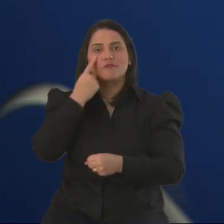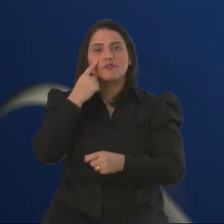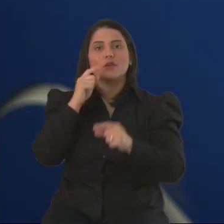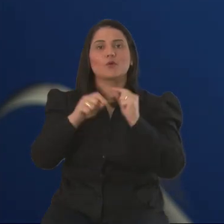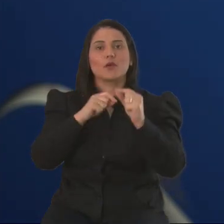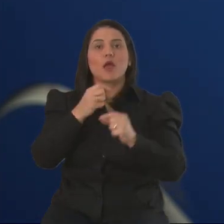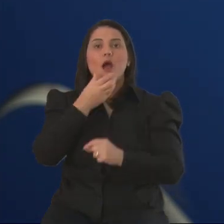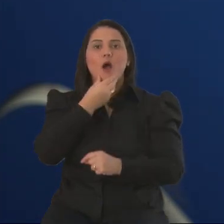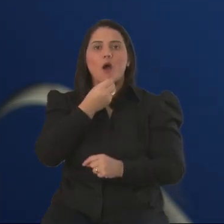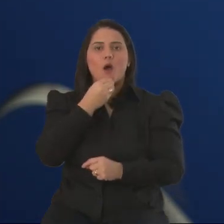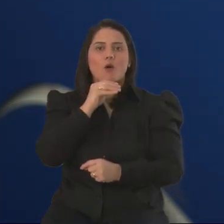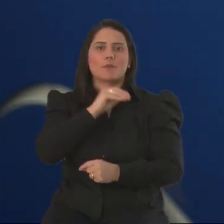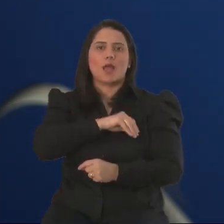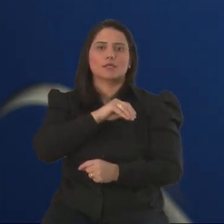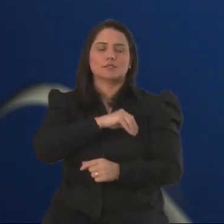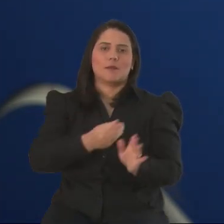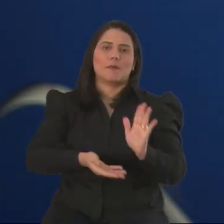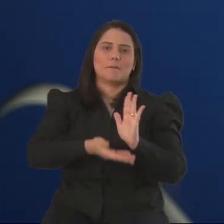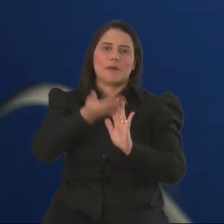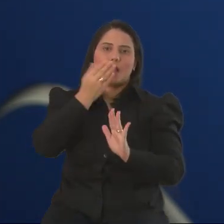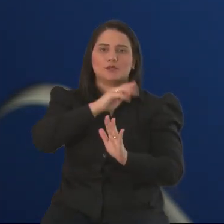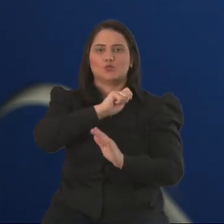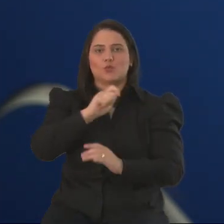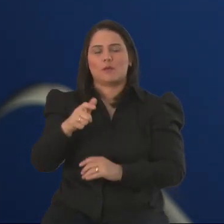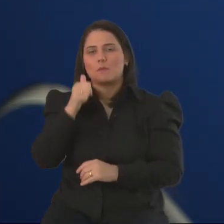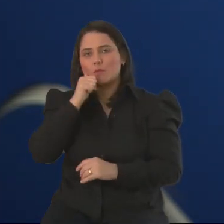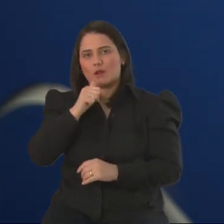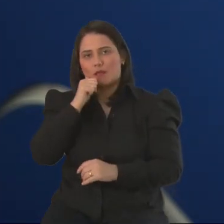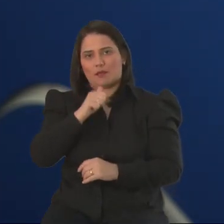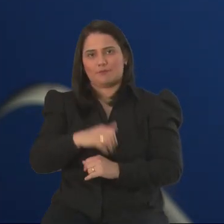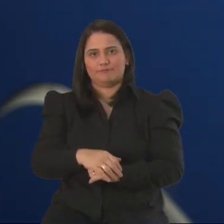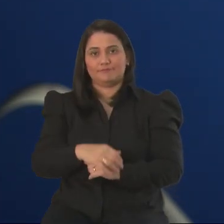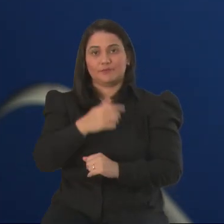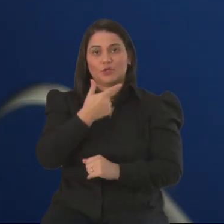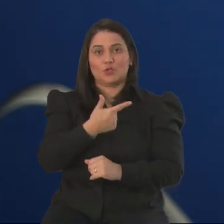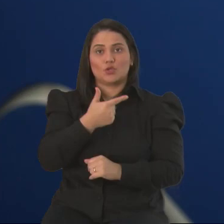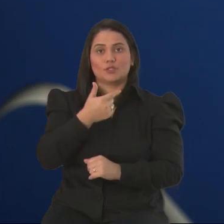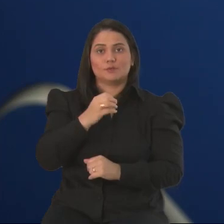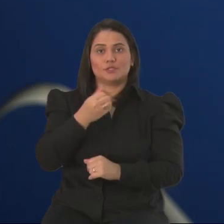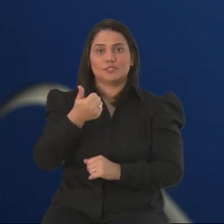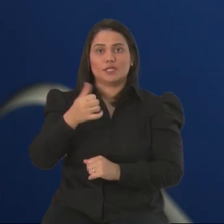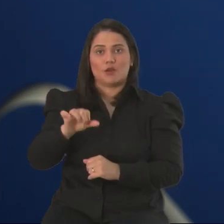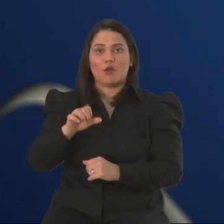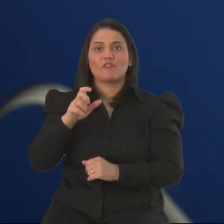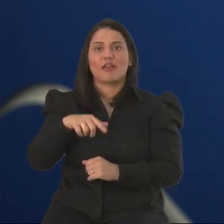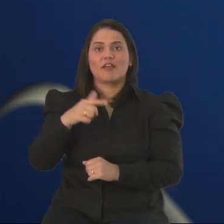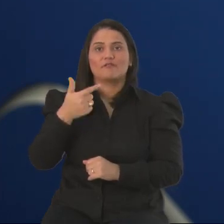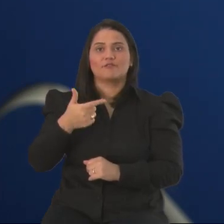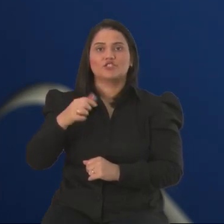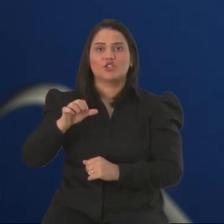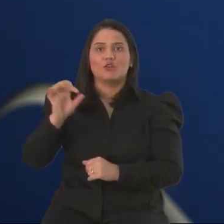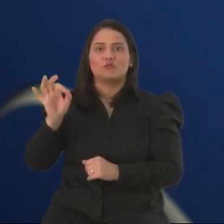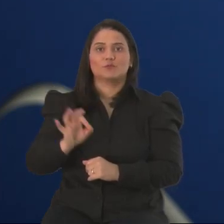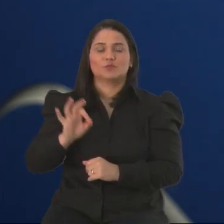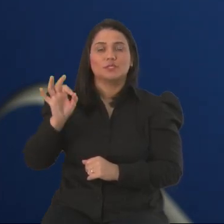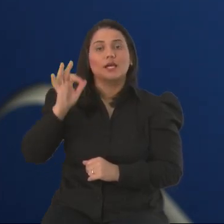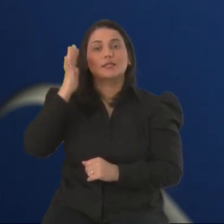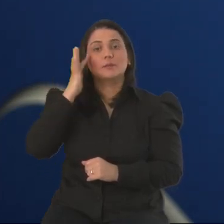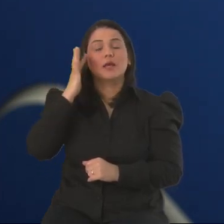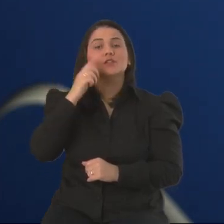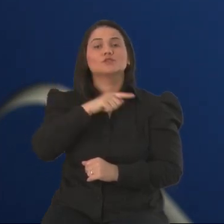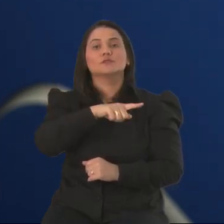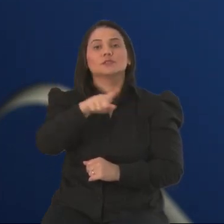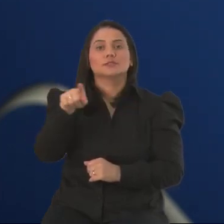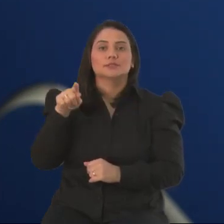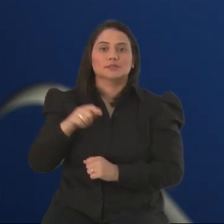ainda é maior que das mulheres. Em 2019, esse número era de 29%. Imaginem vocês terem